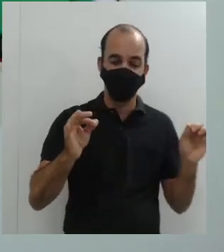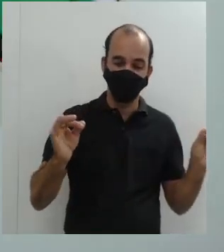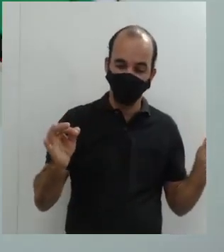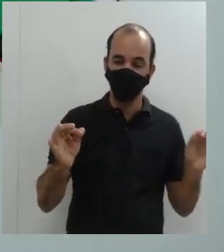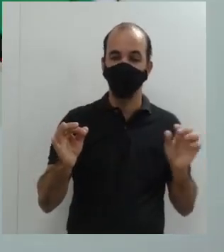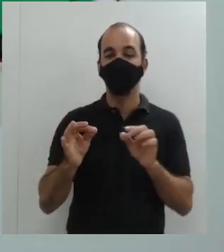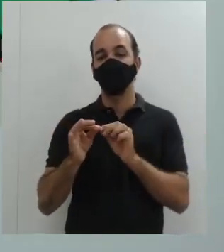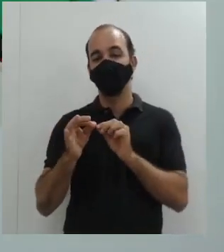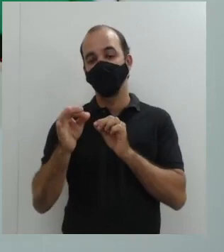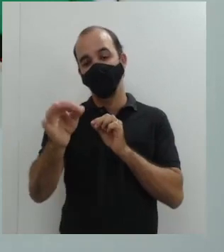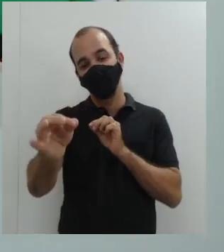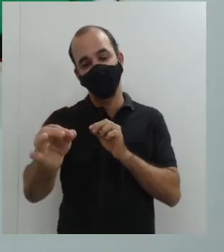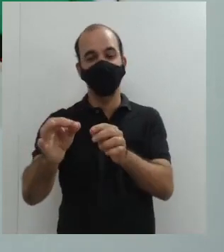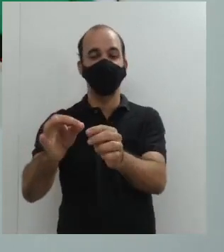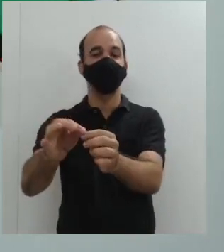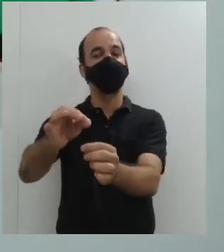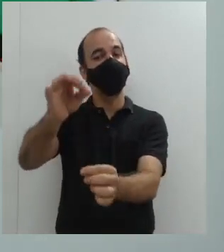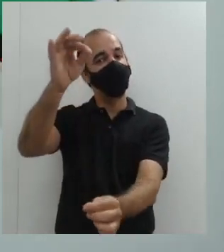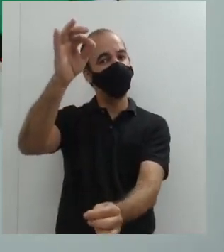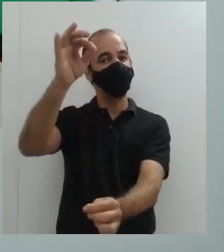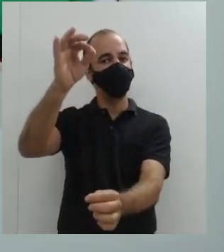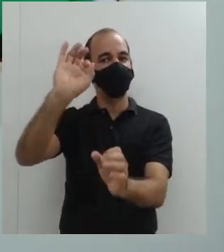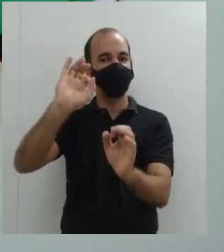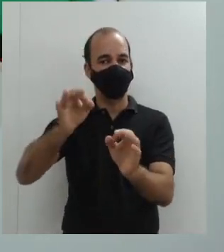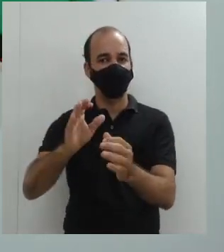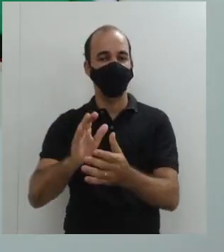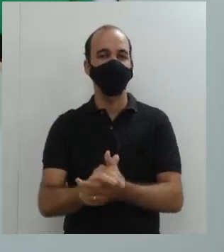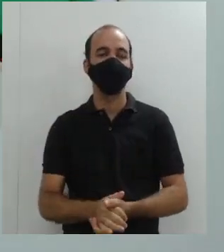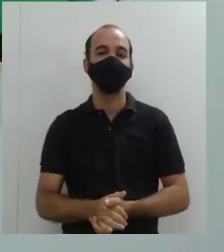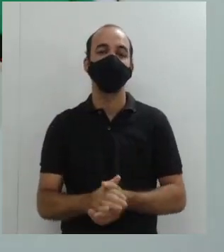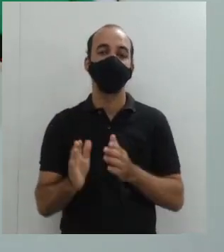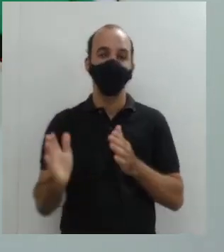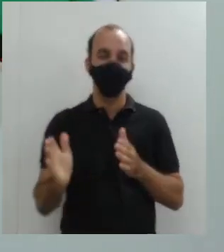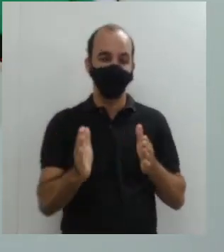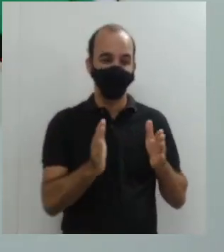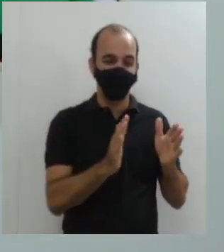chamar você, estudante, para dar uma pausa no nosso